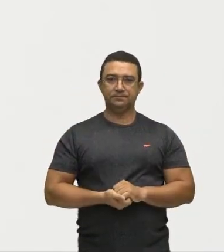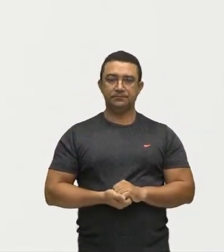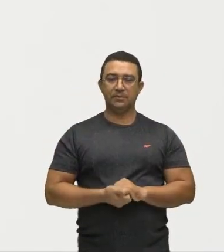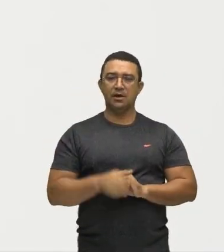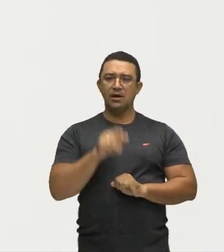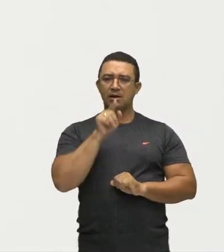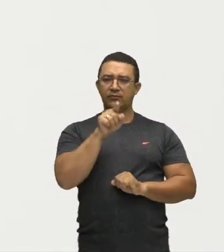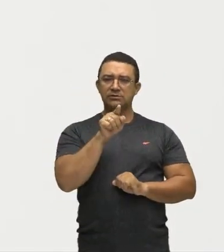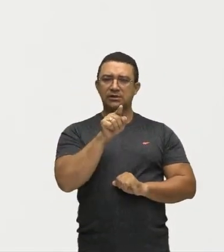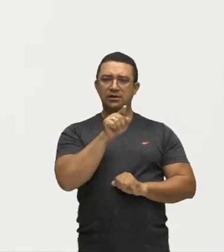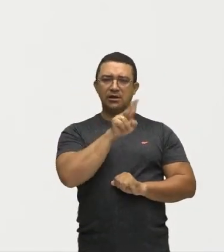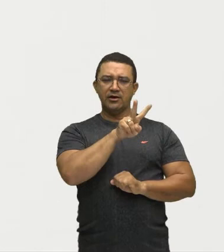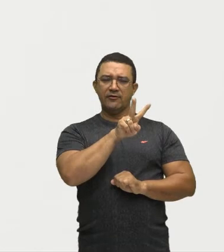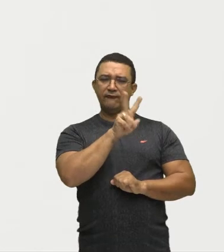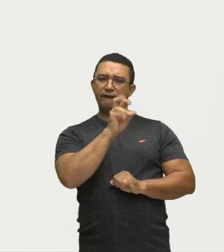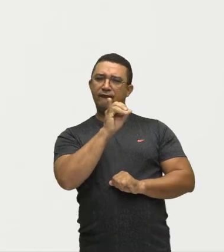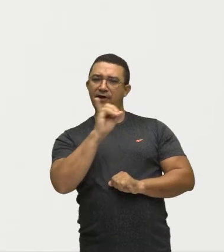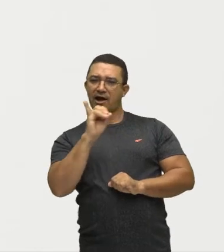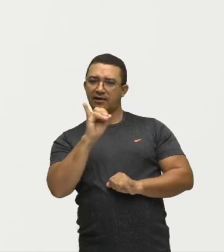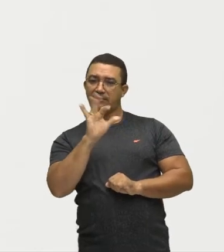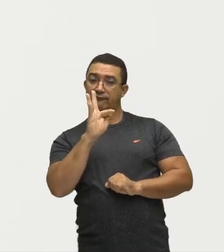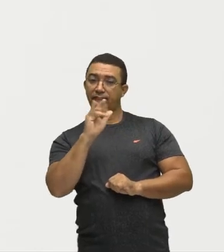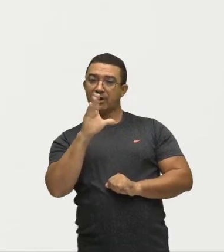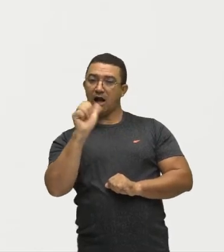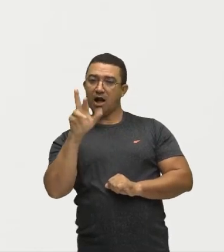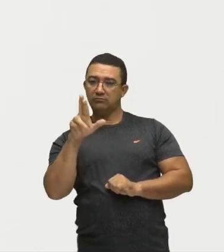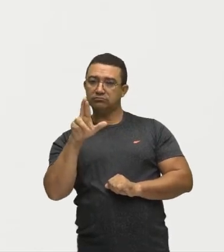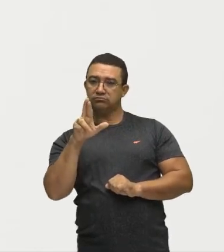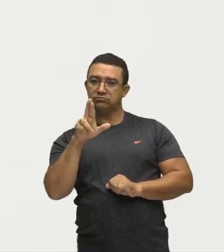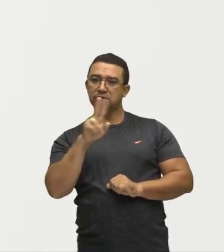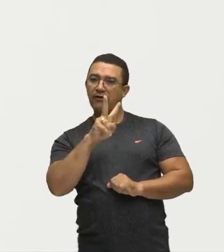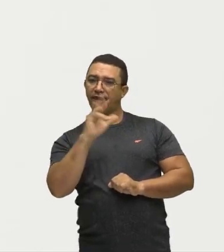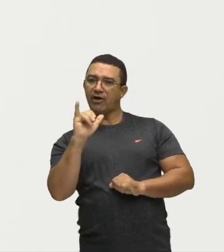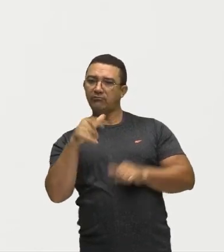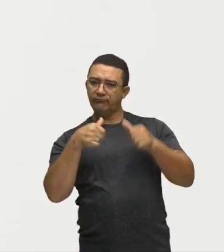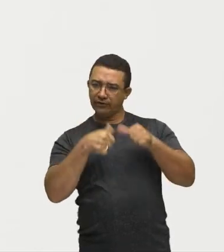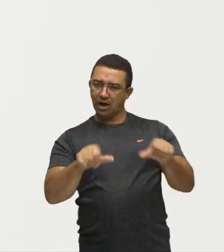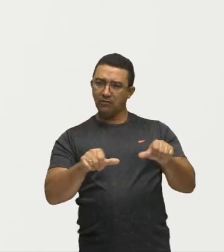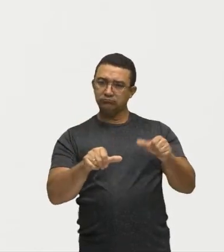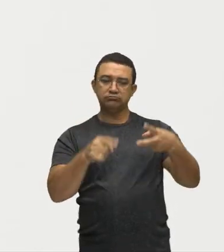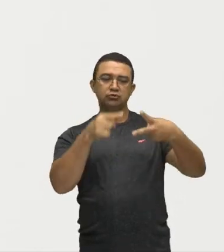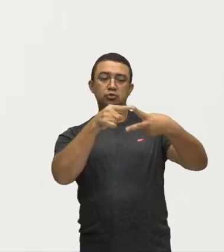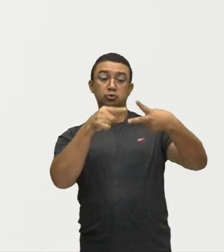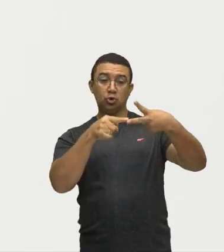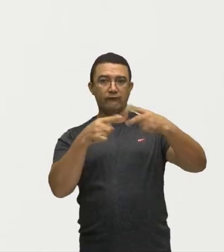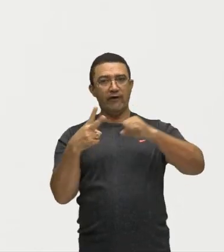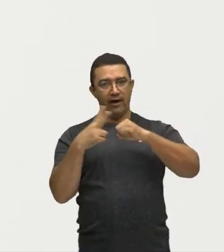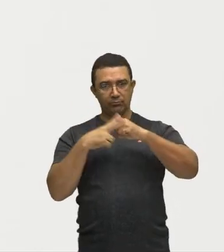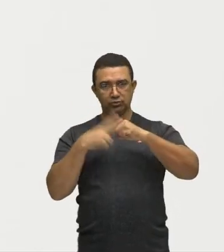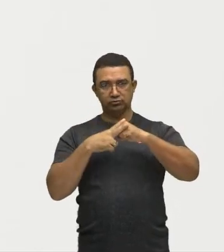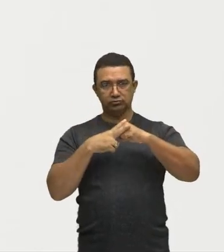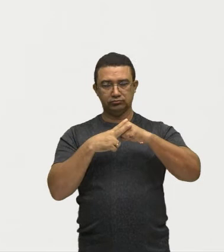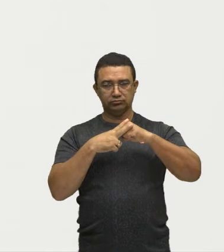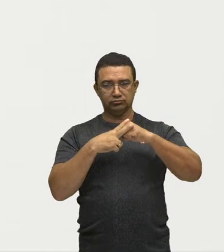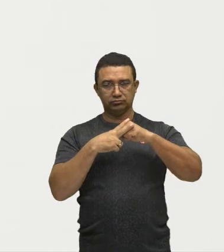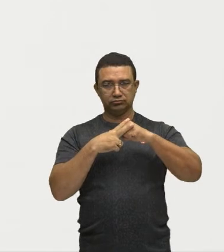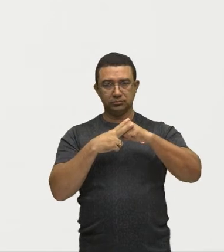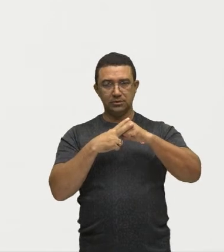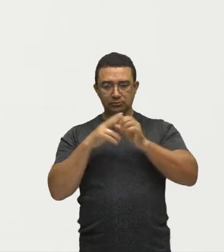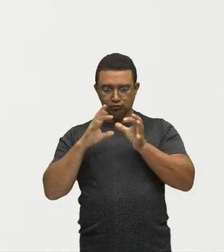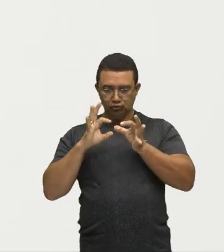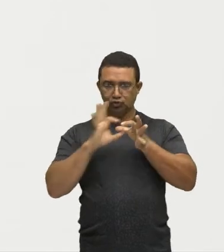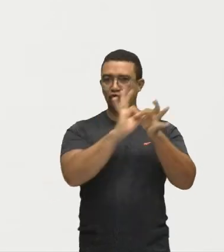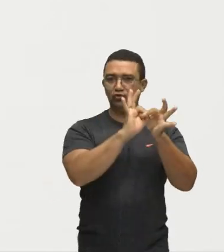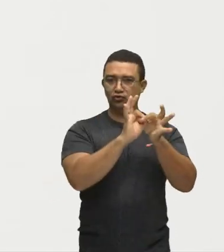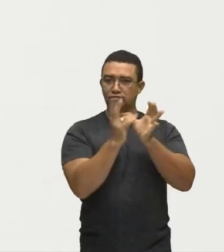vai ficar na festa ou vai sair com os amigos? Temos aqui 2 verbos. Ó, 2 verbos. Só